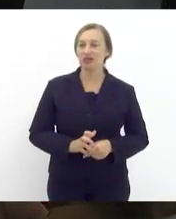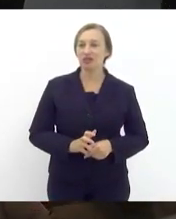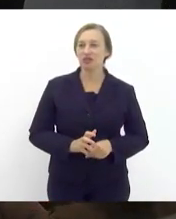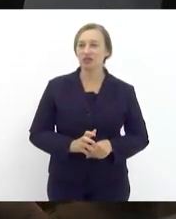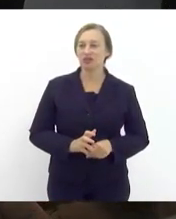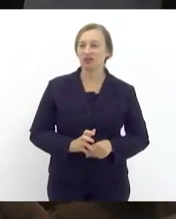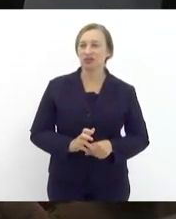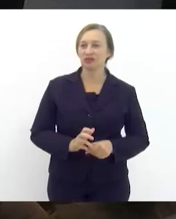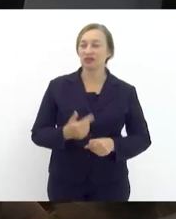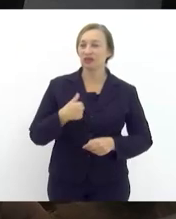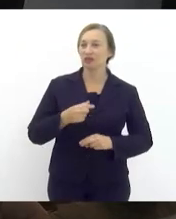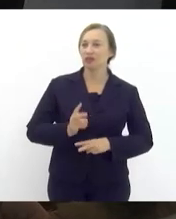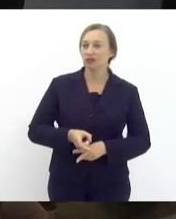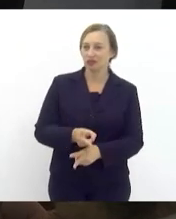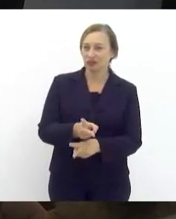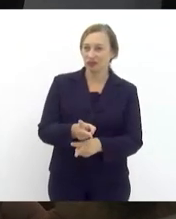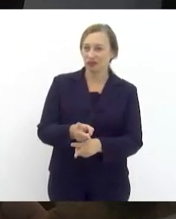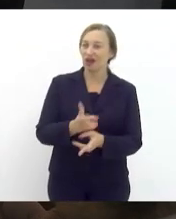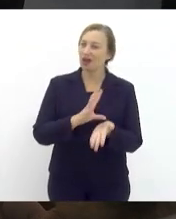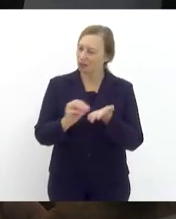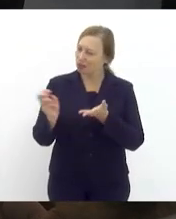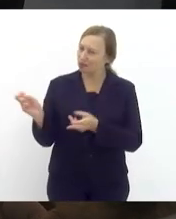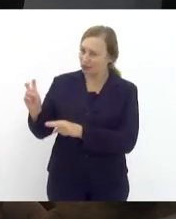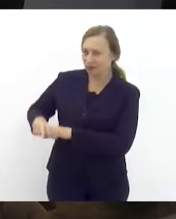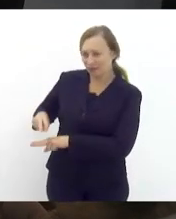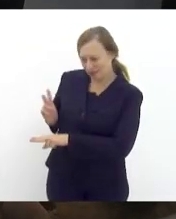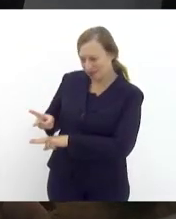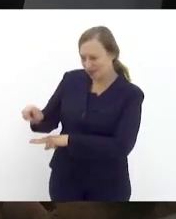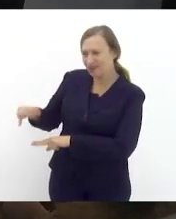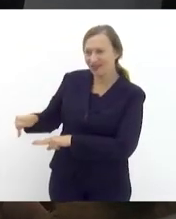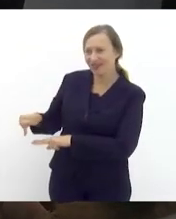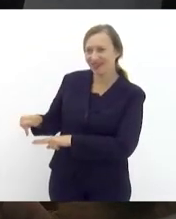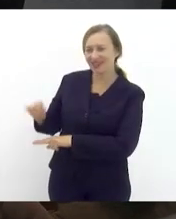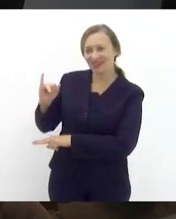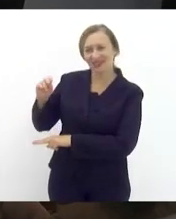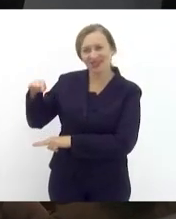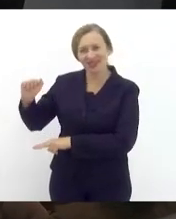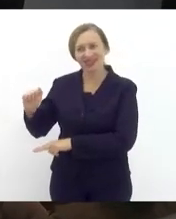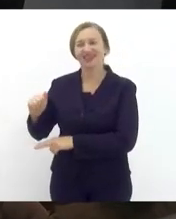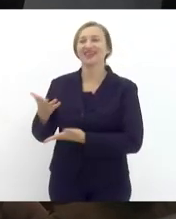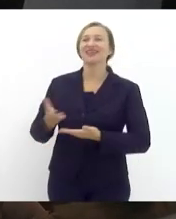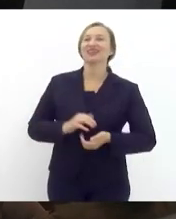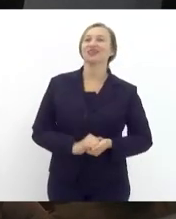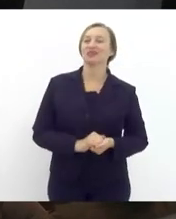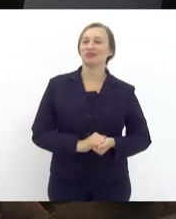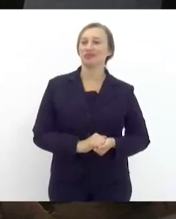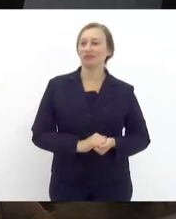eu vou continuar aqui pode ficar sentada aí pode ficar